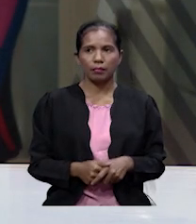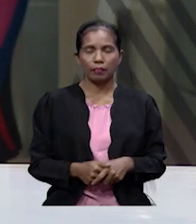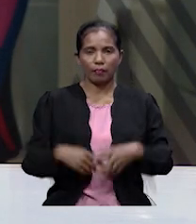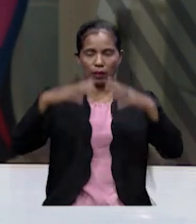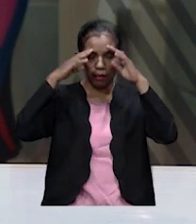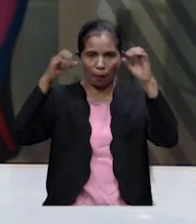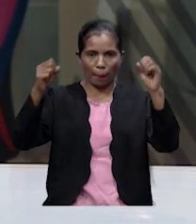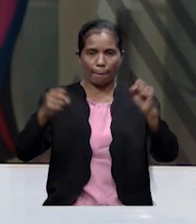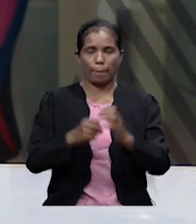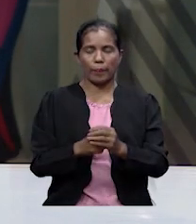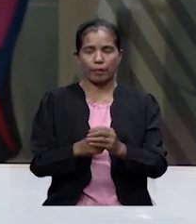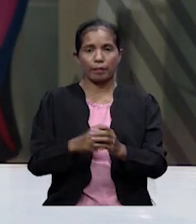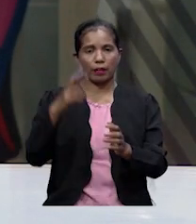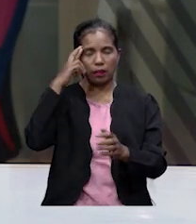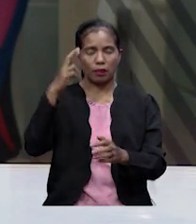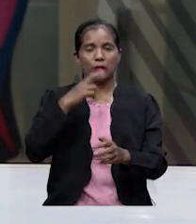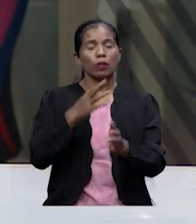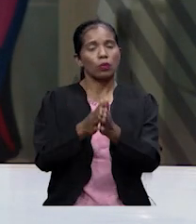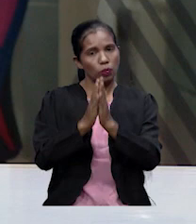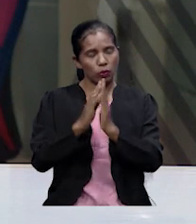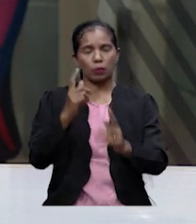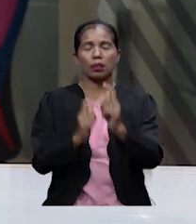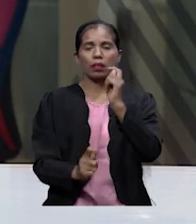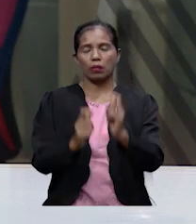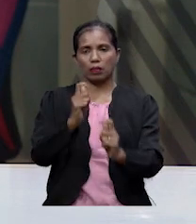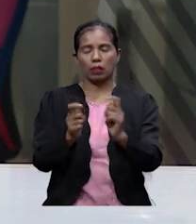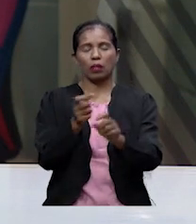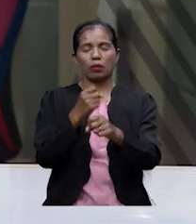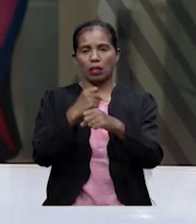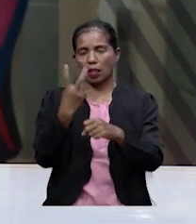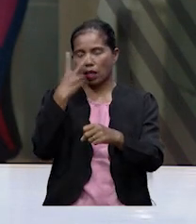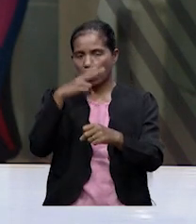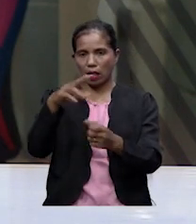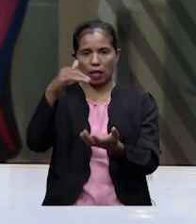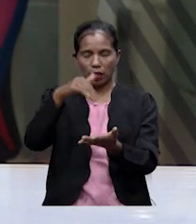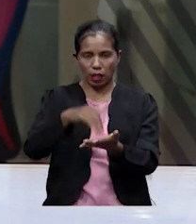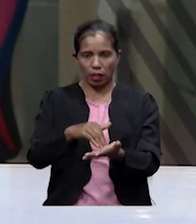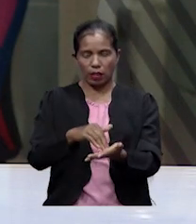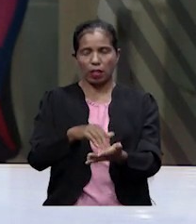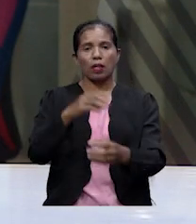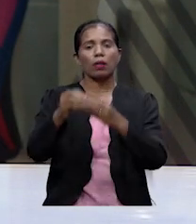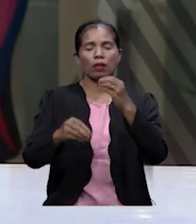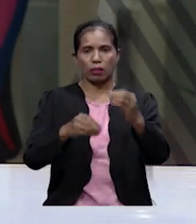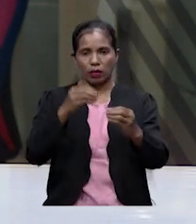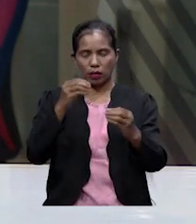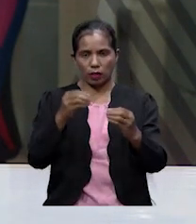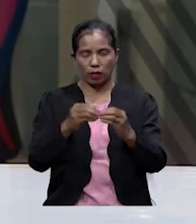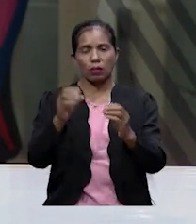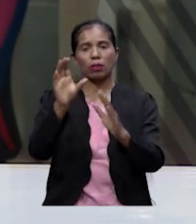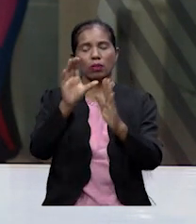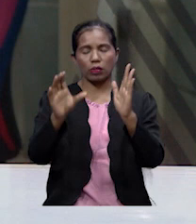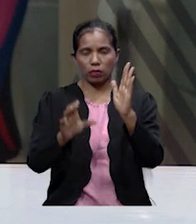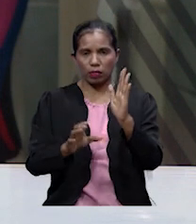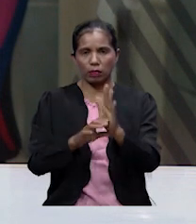presidente da República, José Ramos Horta, russo tribunal recurso a tohal revisão antecipatória conabá